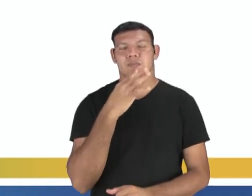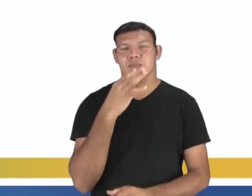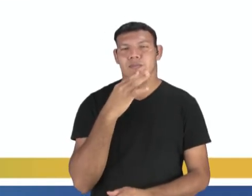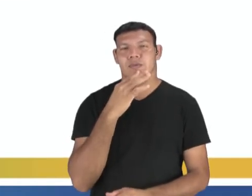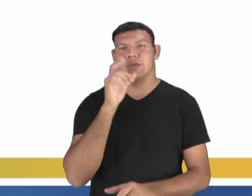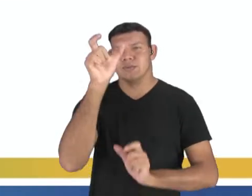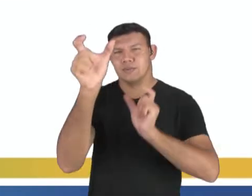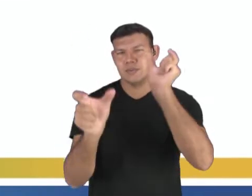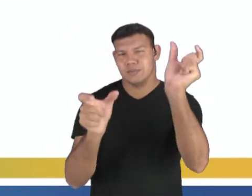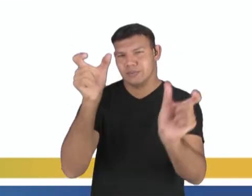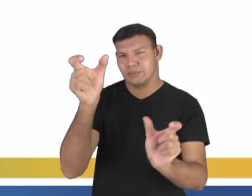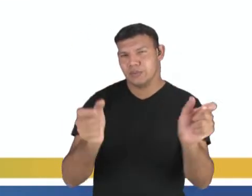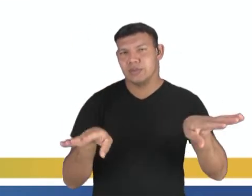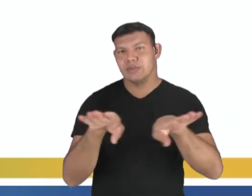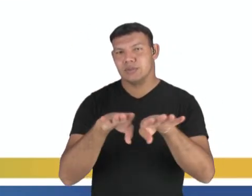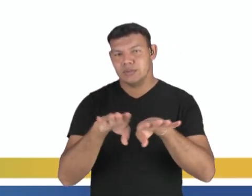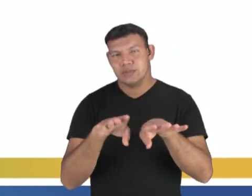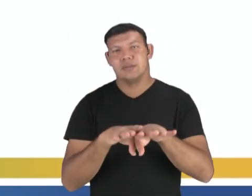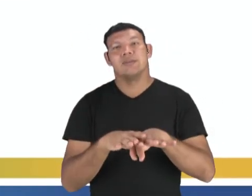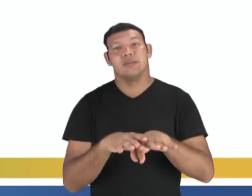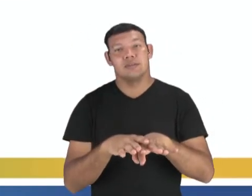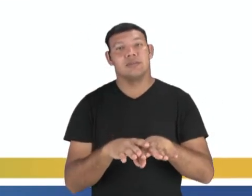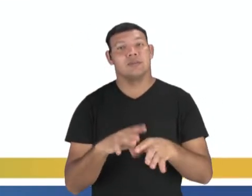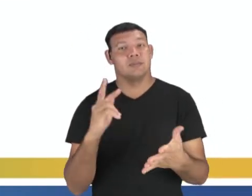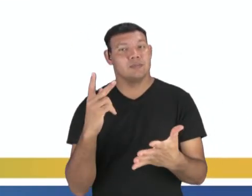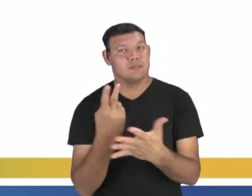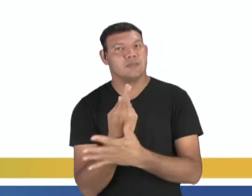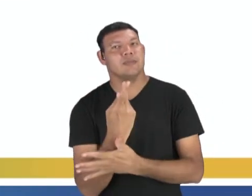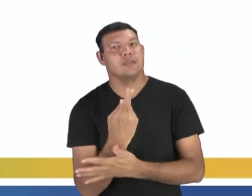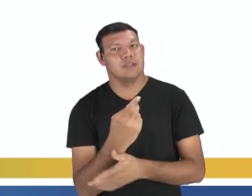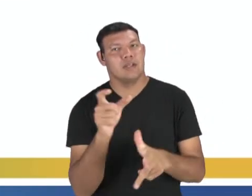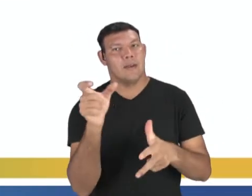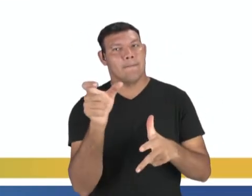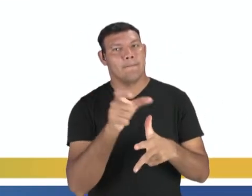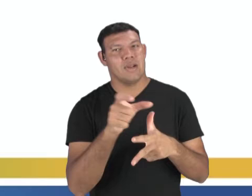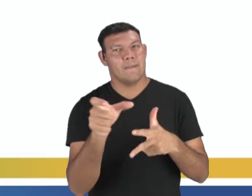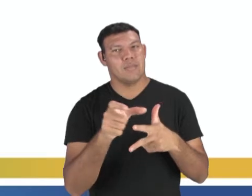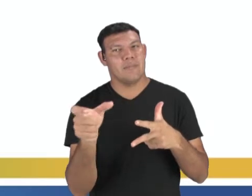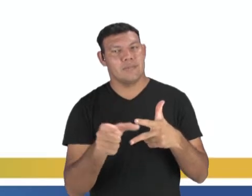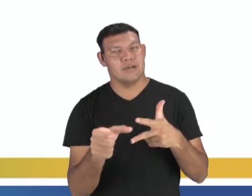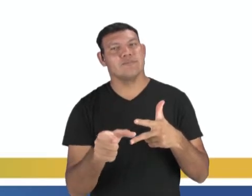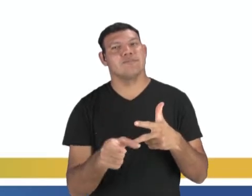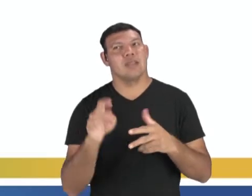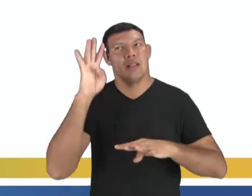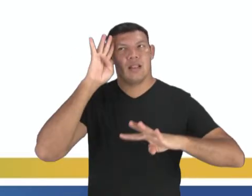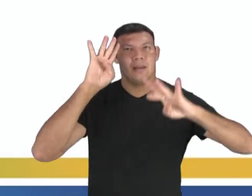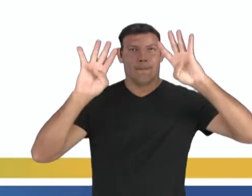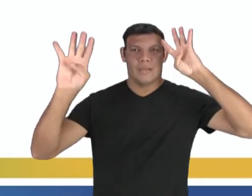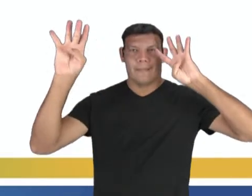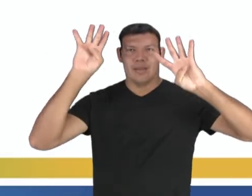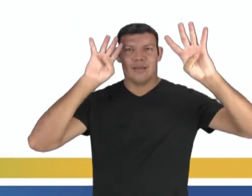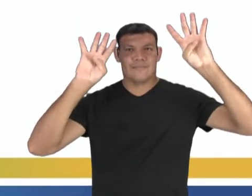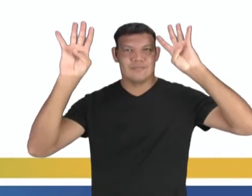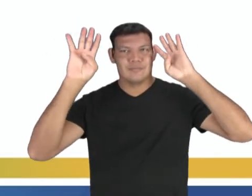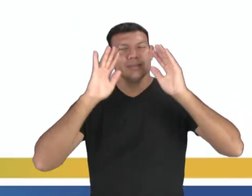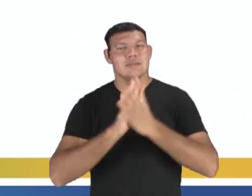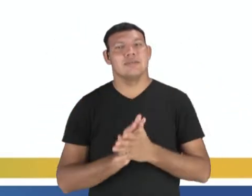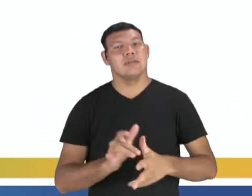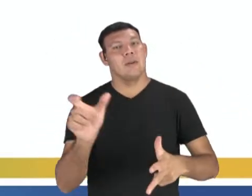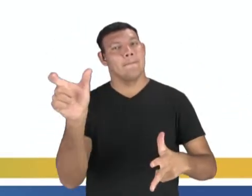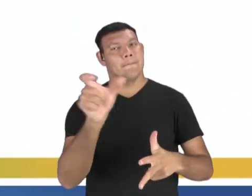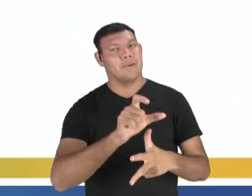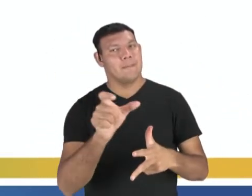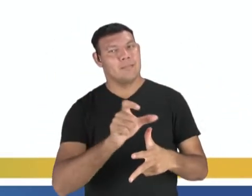trama. Nesse caso, a história é narrada em terceira pessoa. No entanto, quando apresenta fluxo de pensamento dos personagens, ele é narrado em